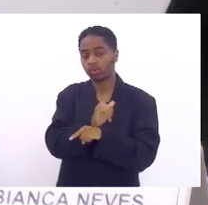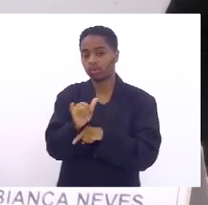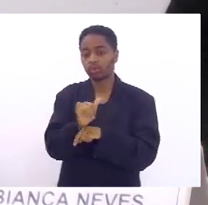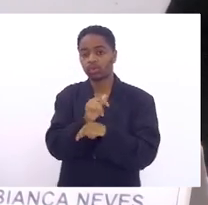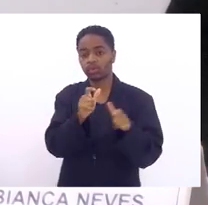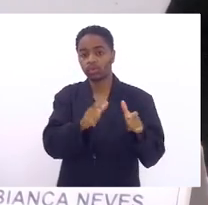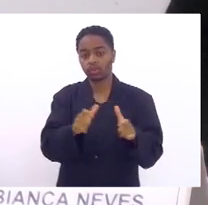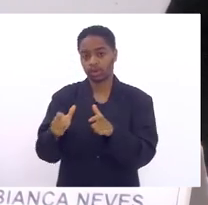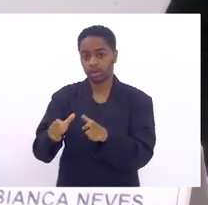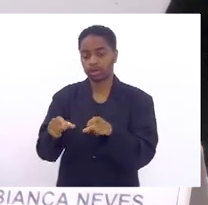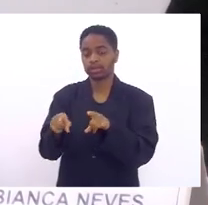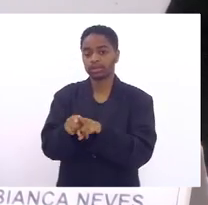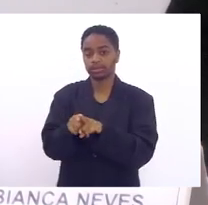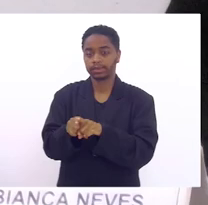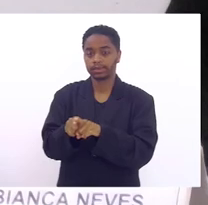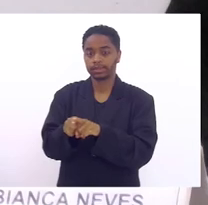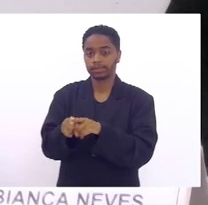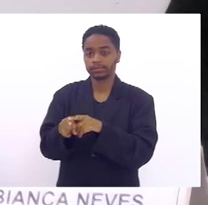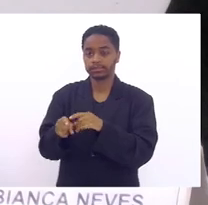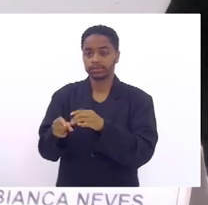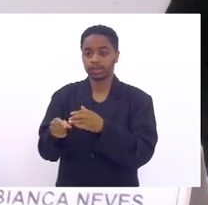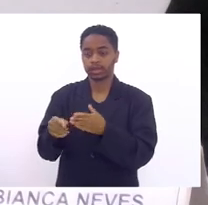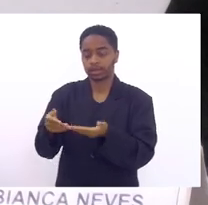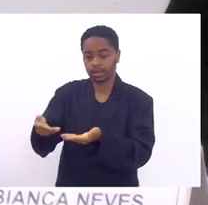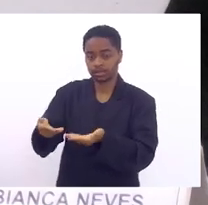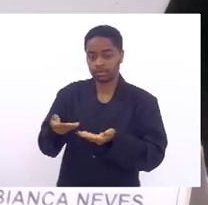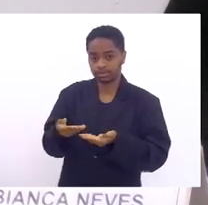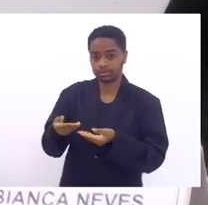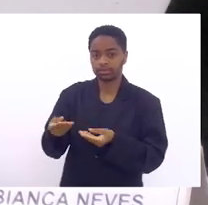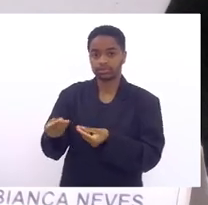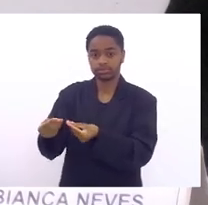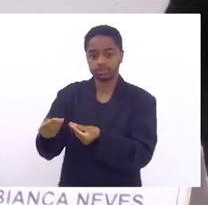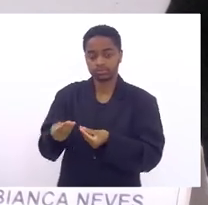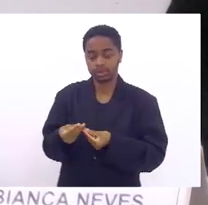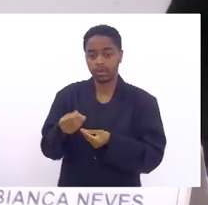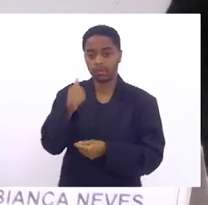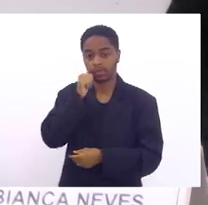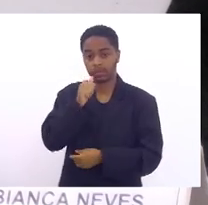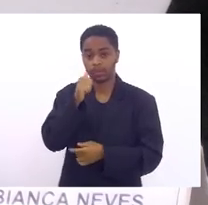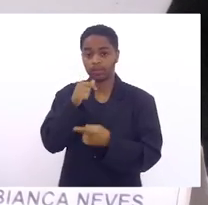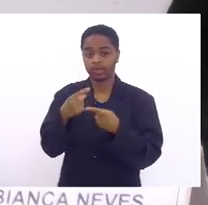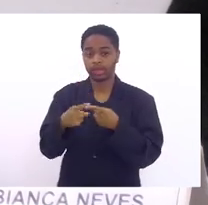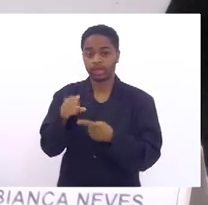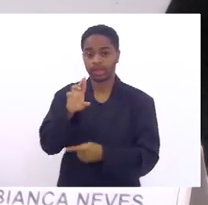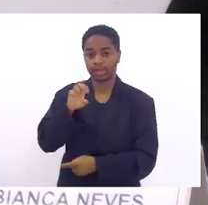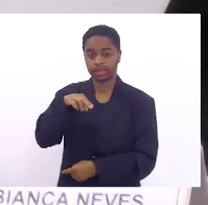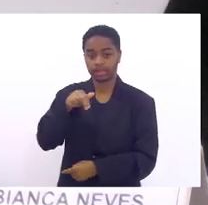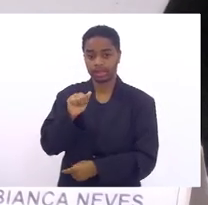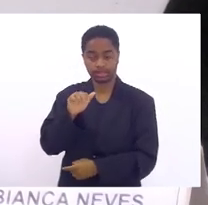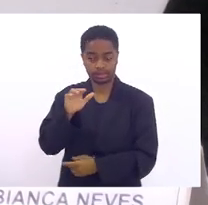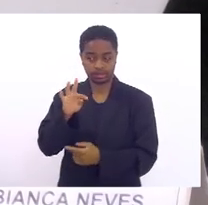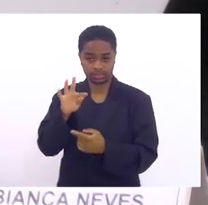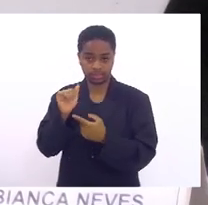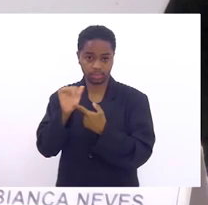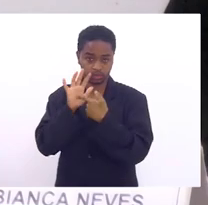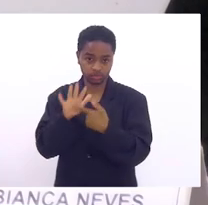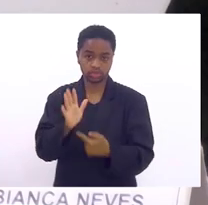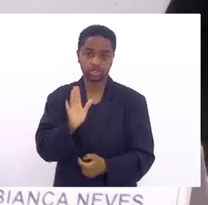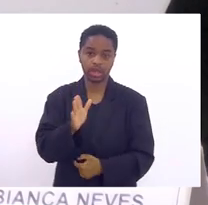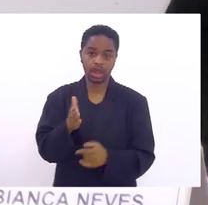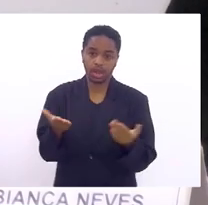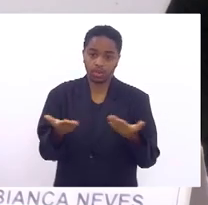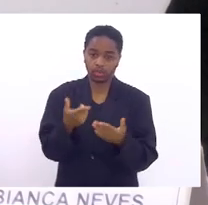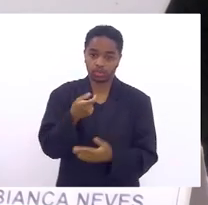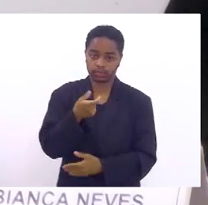também nos encaminham mulheres né como Renata falou foram 16 né nesse ano cada institu uição e cada